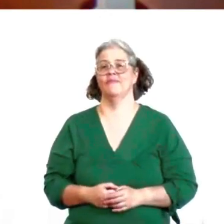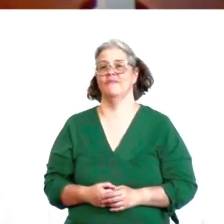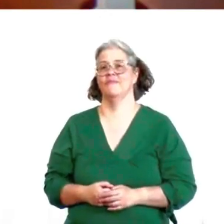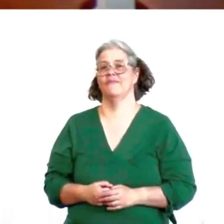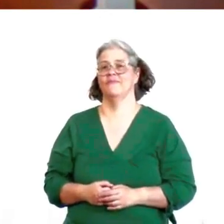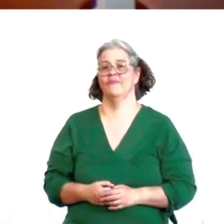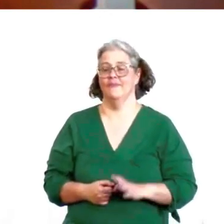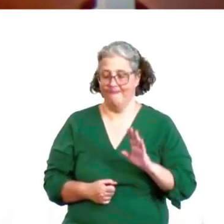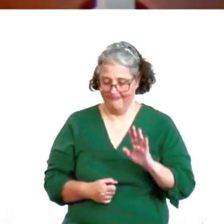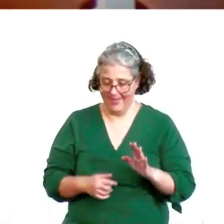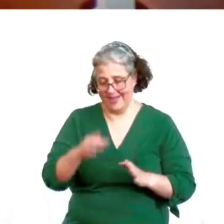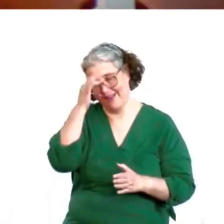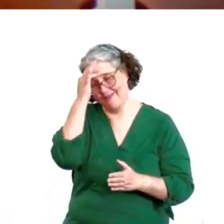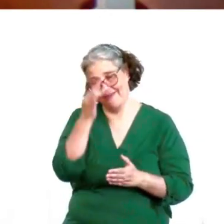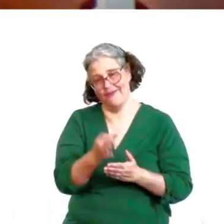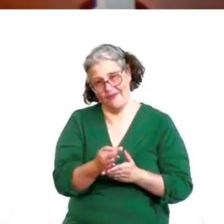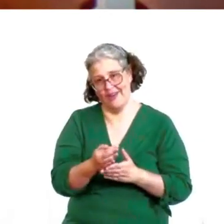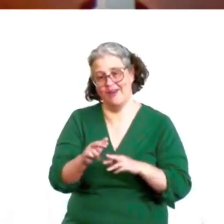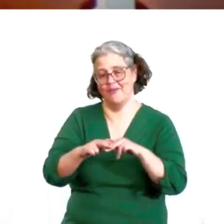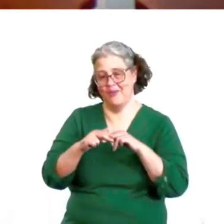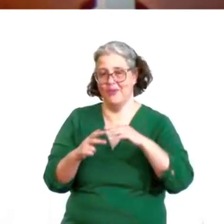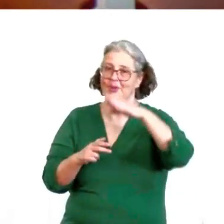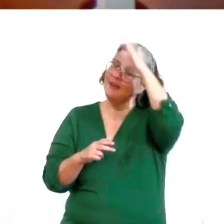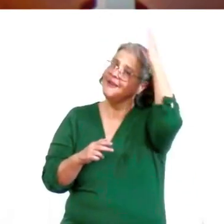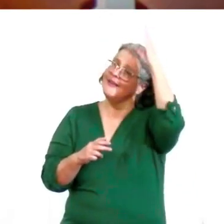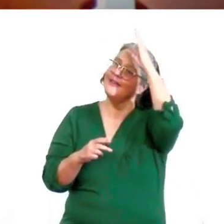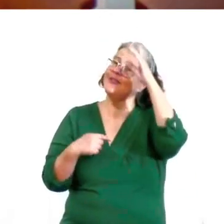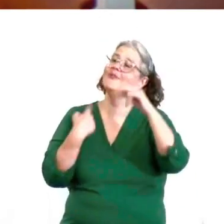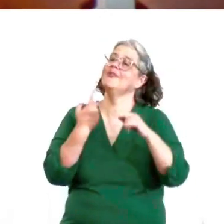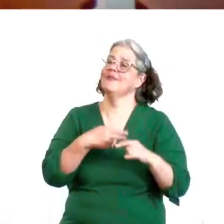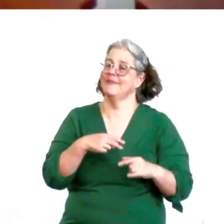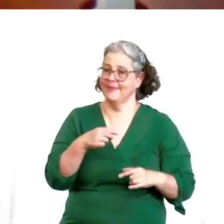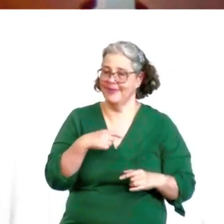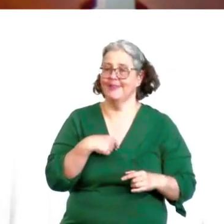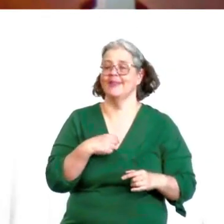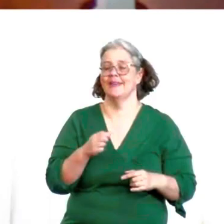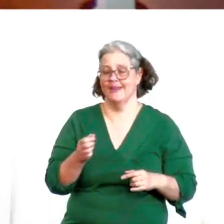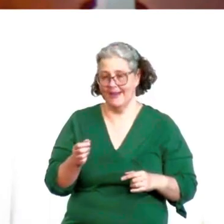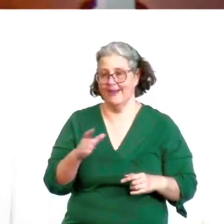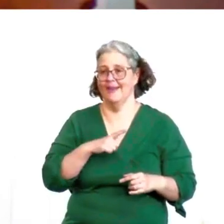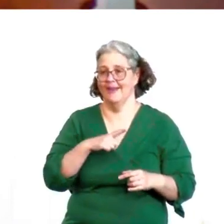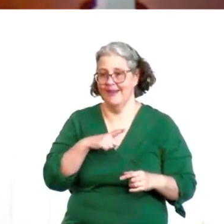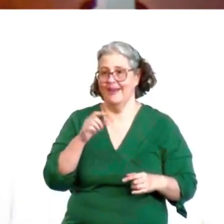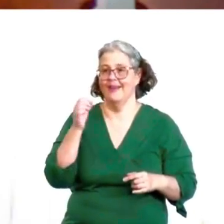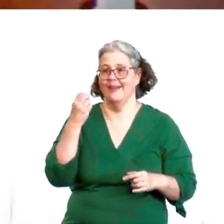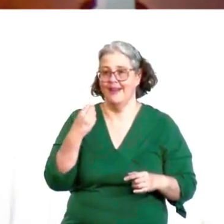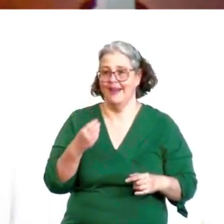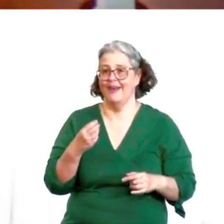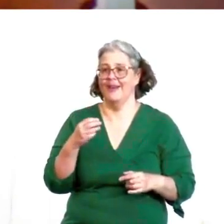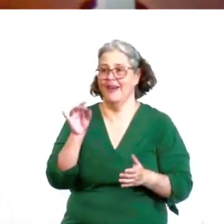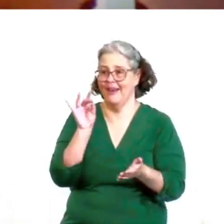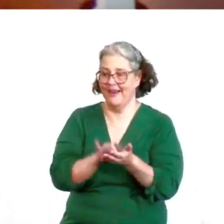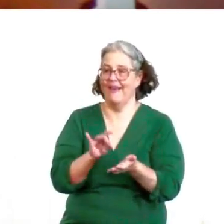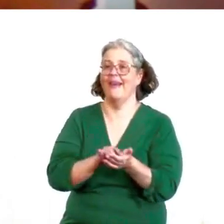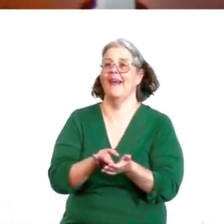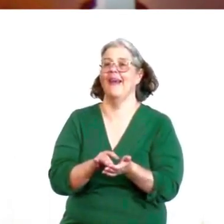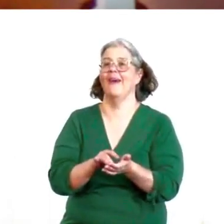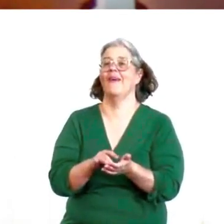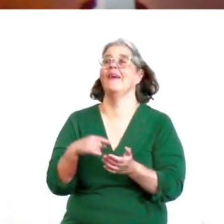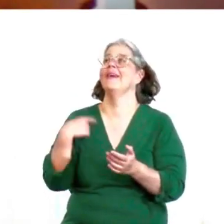Mas na fé que temos em Cristo Jesus, nós sabemos que ela existe e que lá vai ser o